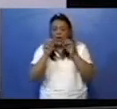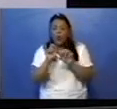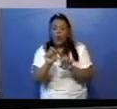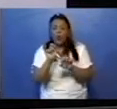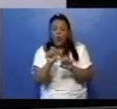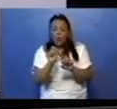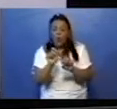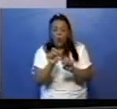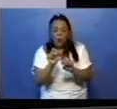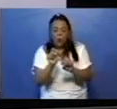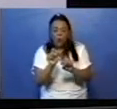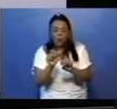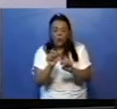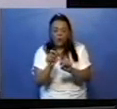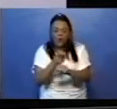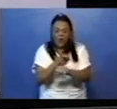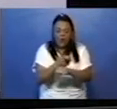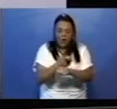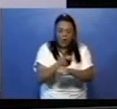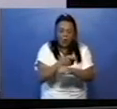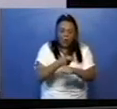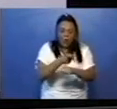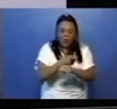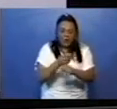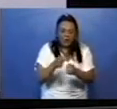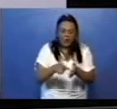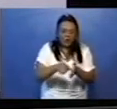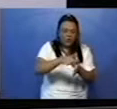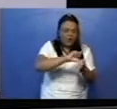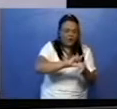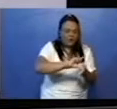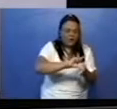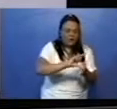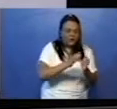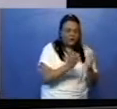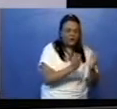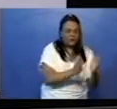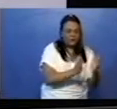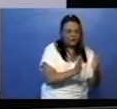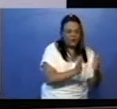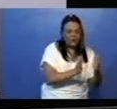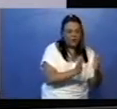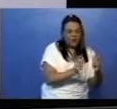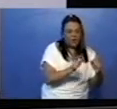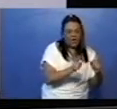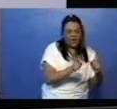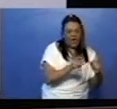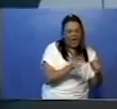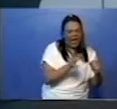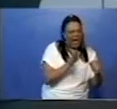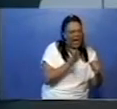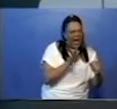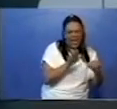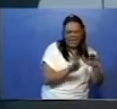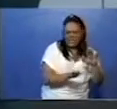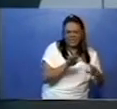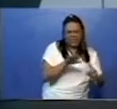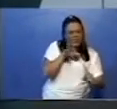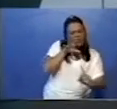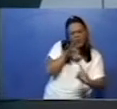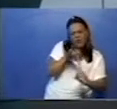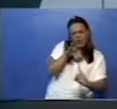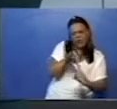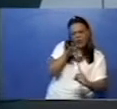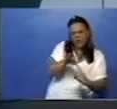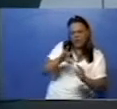coisa. Quando você coloca o adjetivo antes do substantivo, na maioria das vezes ele não vai influenciar o sentido. Mas,